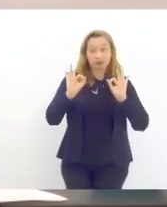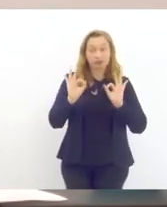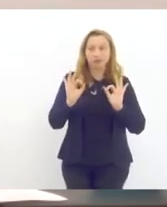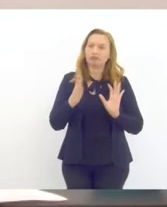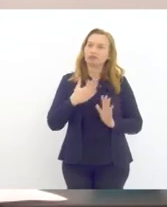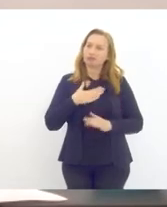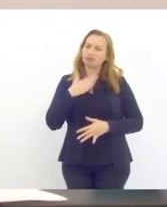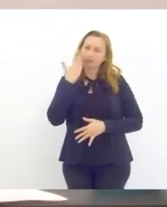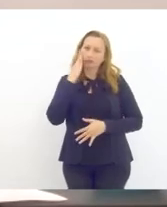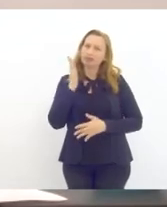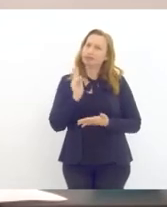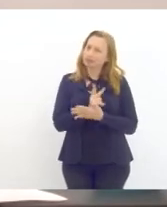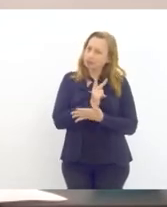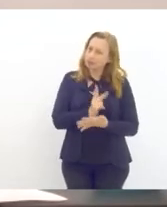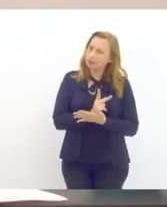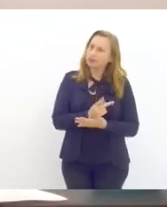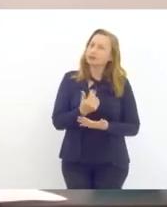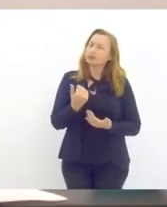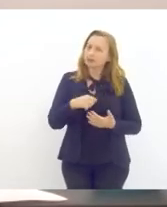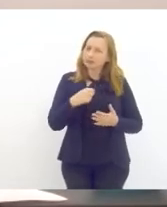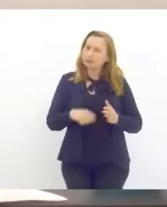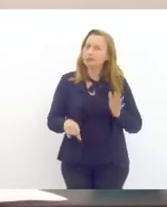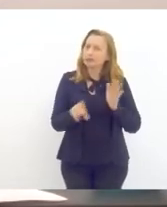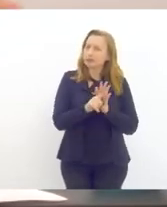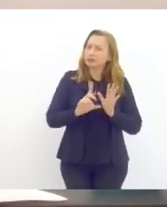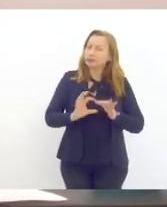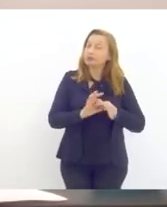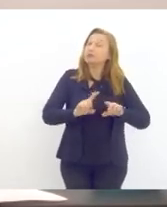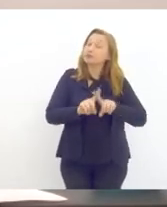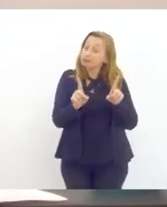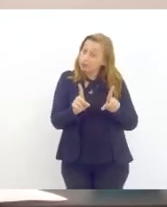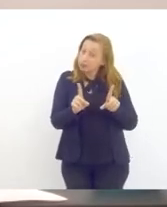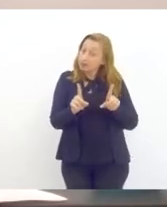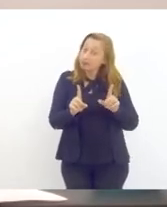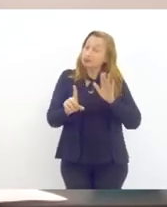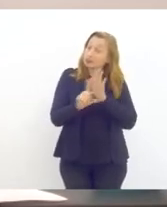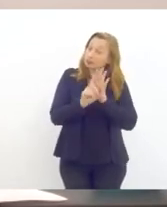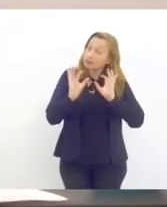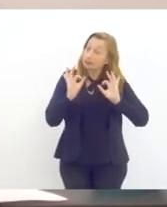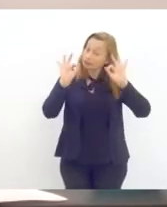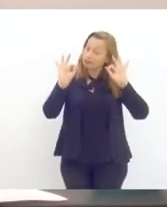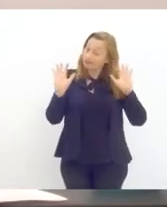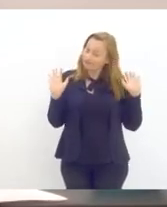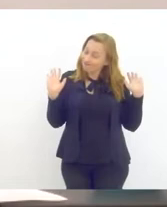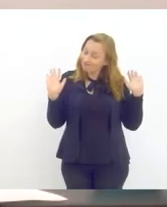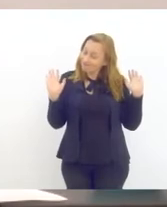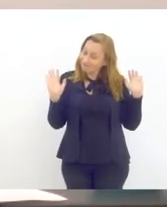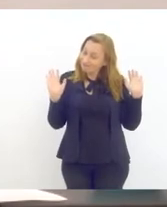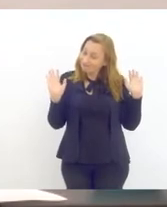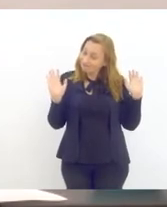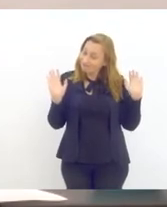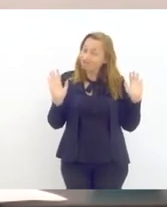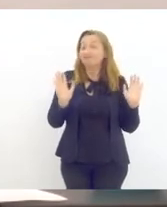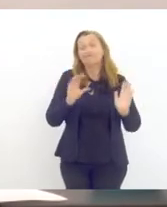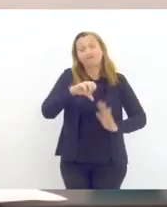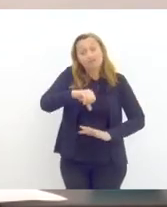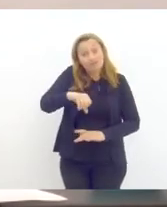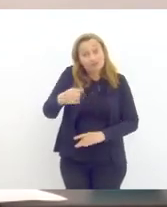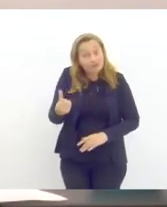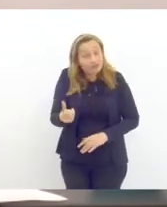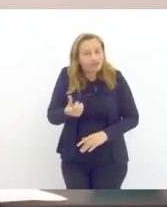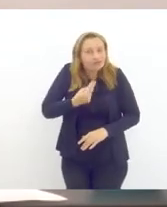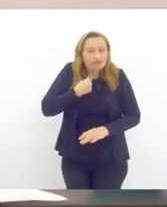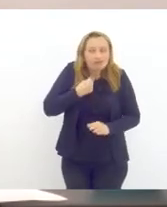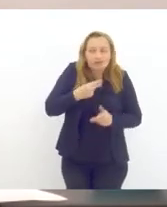entendimento, erradamente, deveria ser lei complementar, mas é lei ordinária, né? Tá vigendo desde 96, a gente não vai mexer